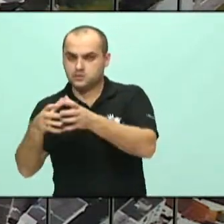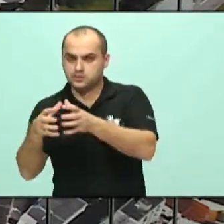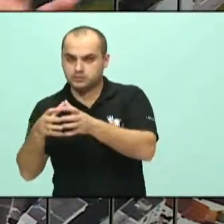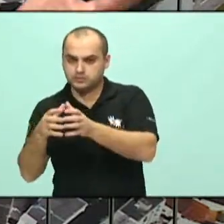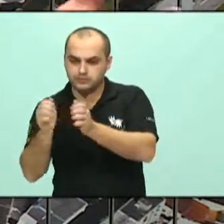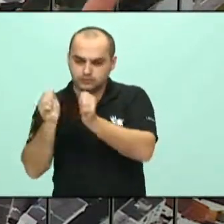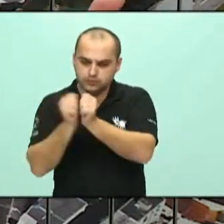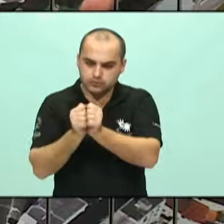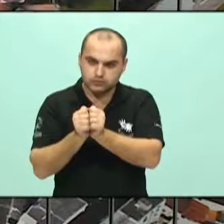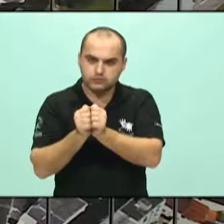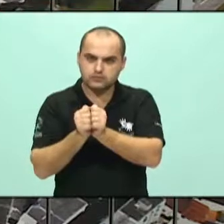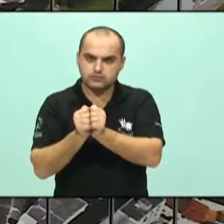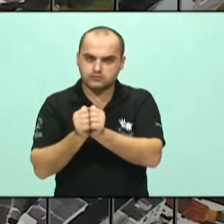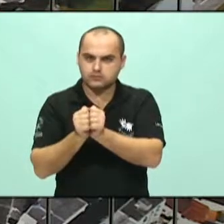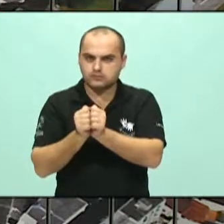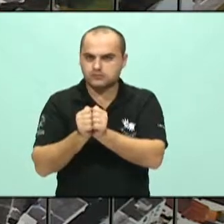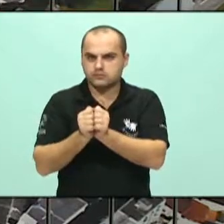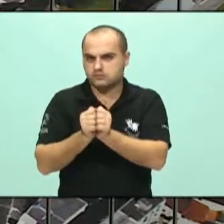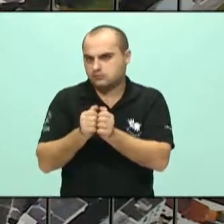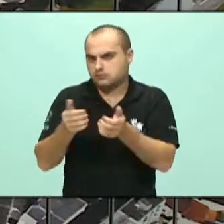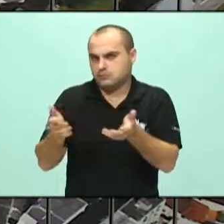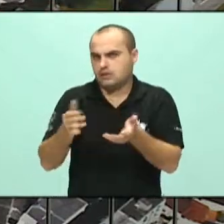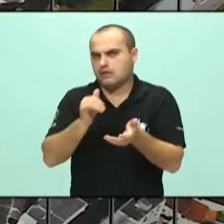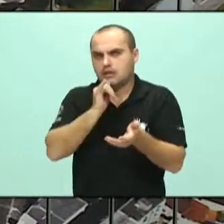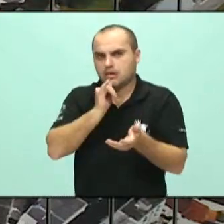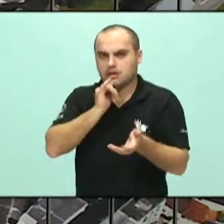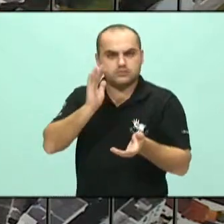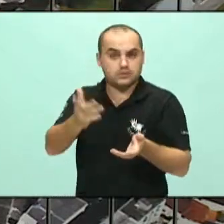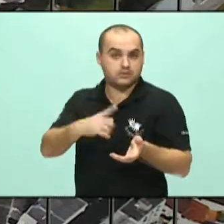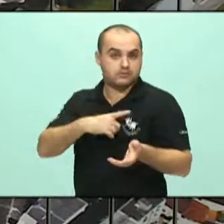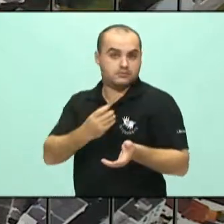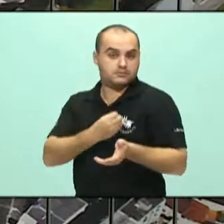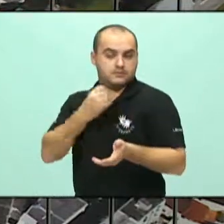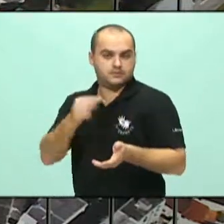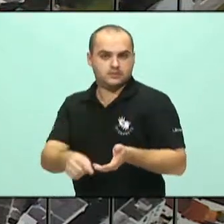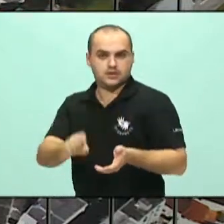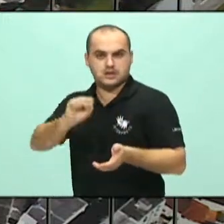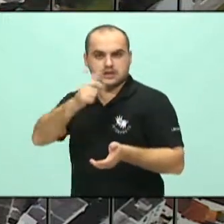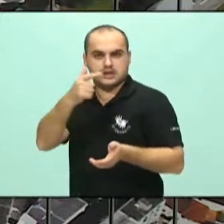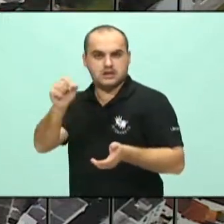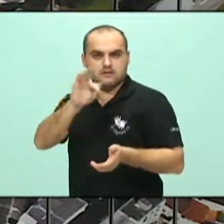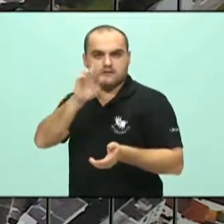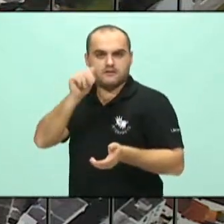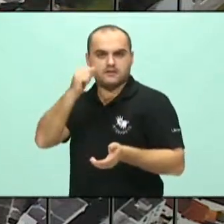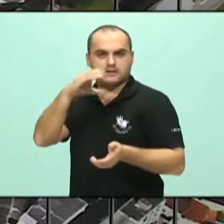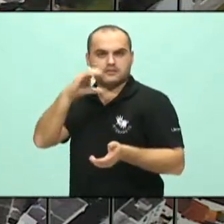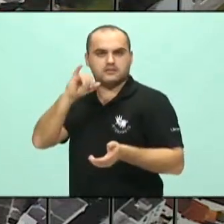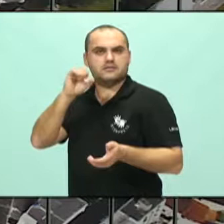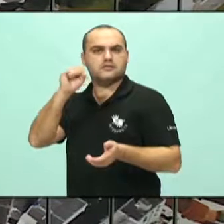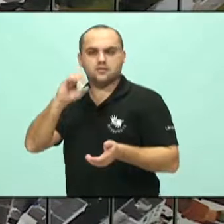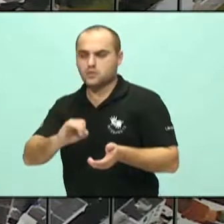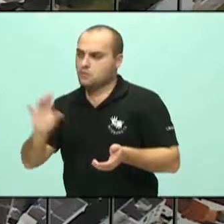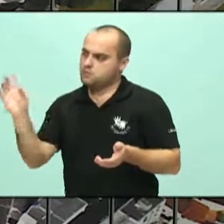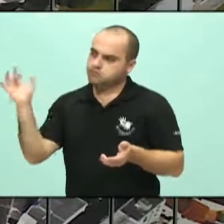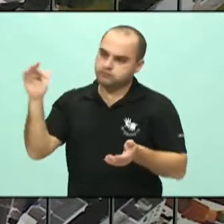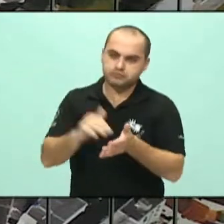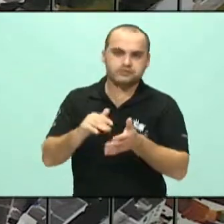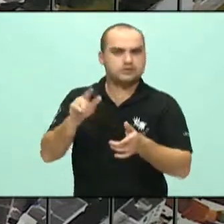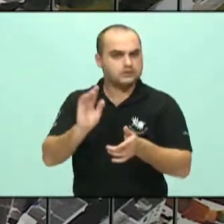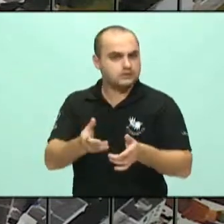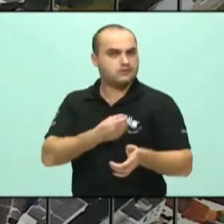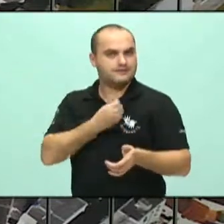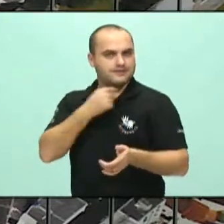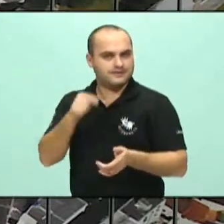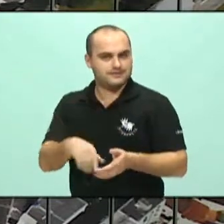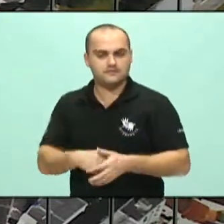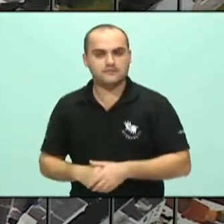juntaram, os Liberato, por exemplo, já estavam aqui, não é? E eram de São Francisco do Sul, que já estavam antes aqui. Então, esse